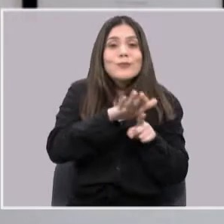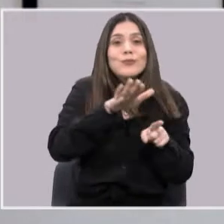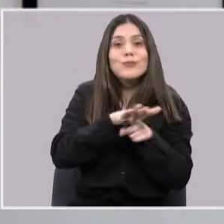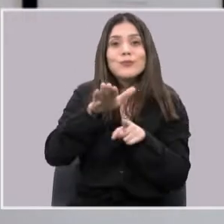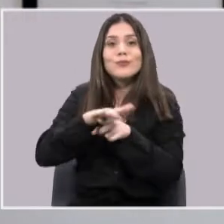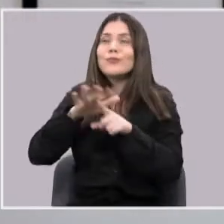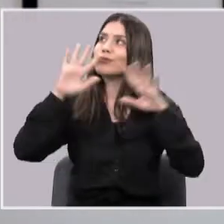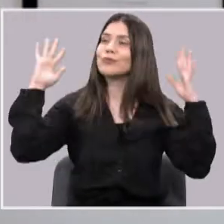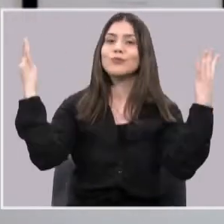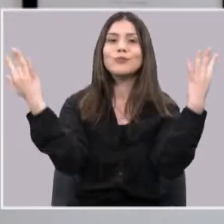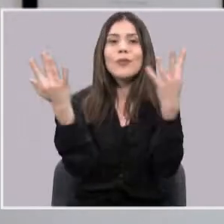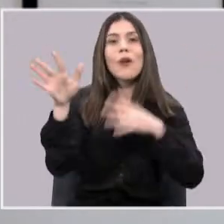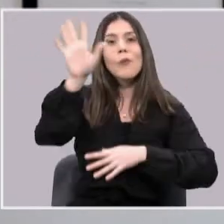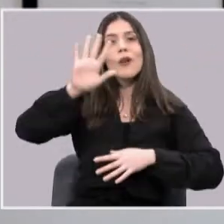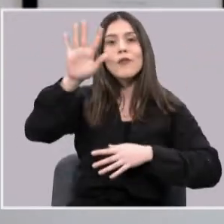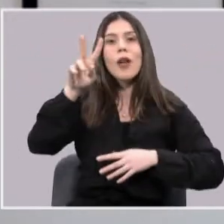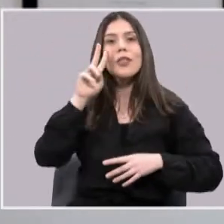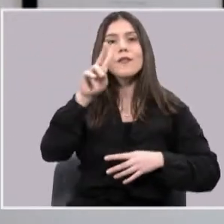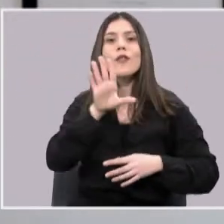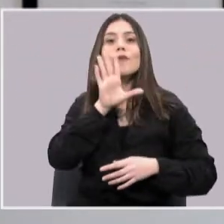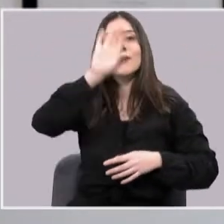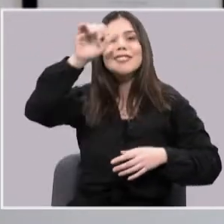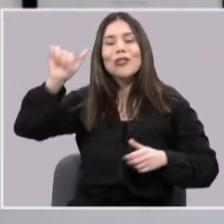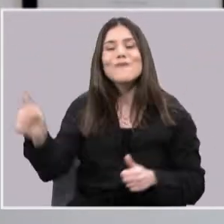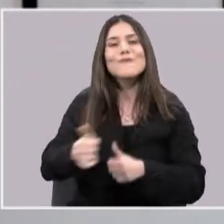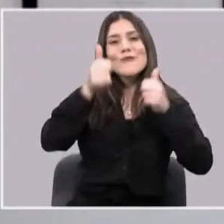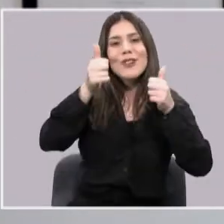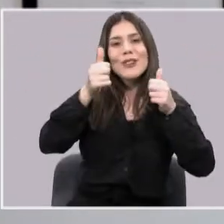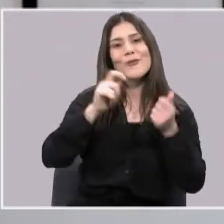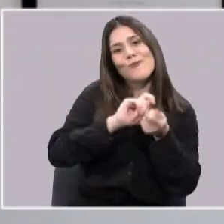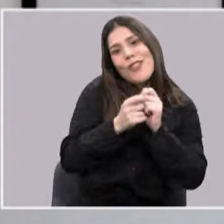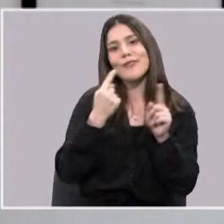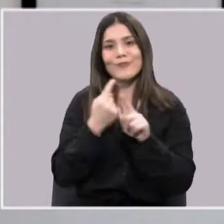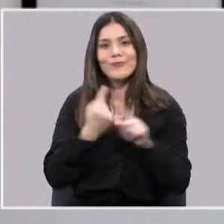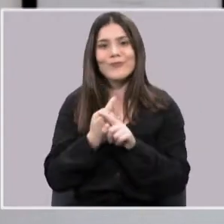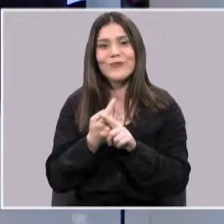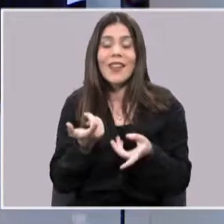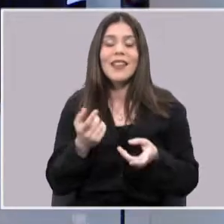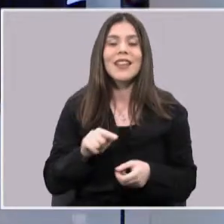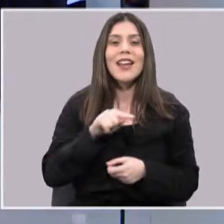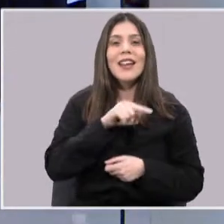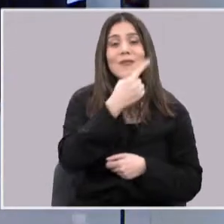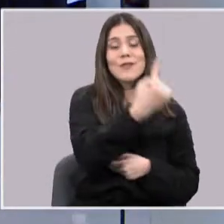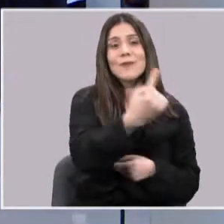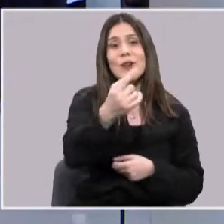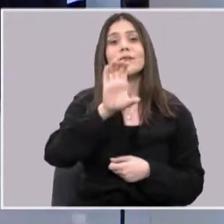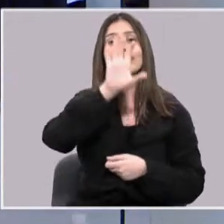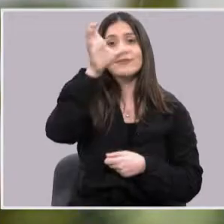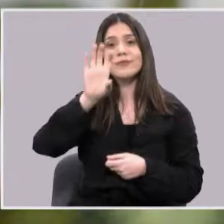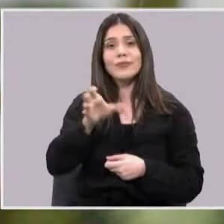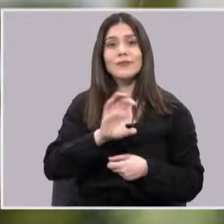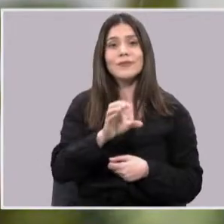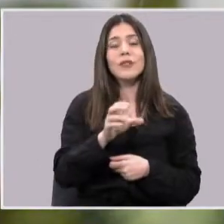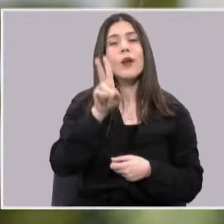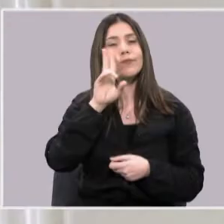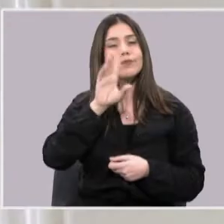influenciar o que nos rodeia, de forma, ao nosso ver, tornar o país um bocadinho melhor do que aquilo que é neste momento. De acordo com cada